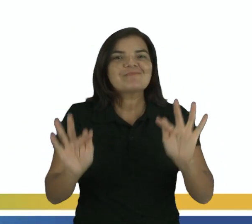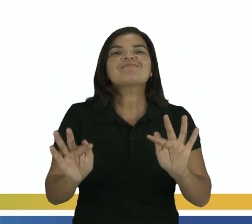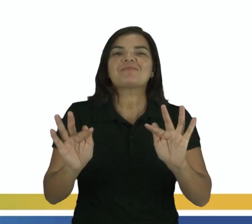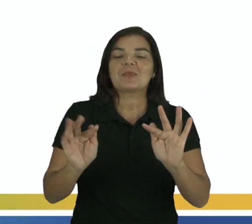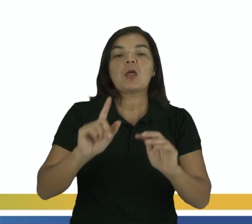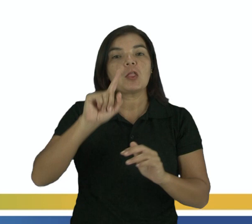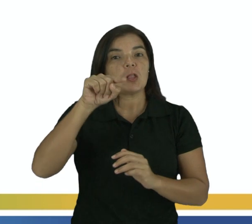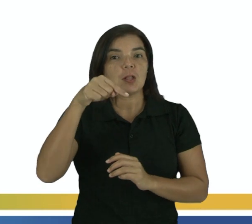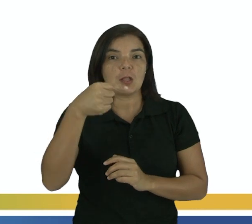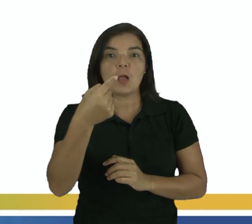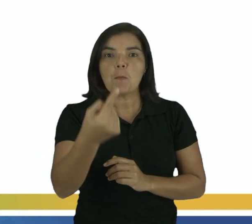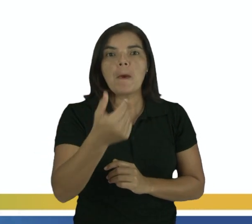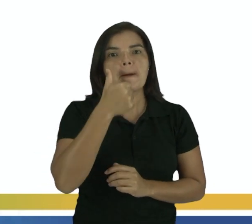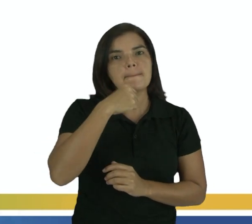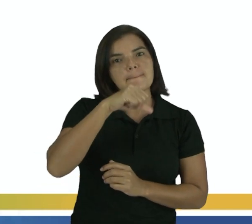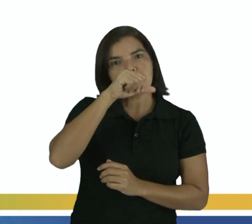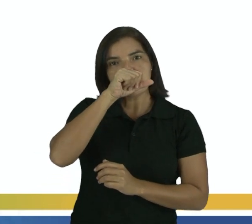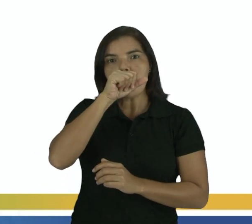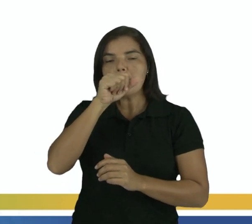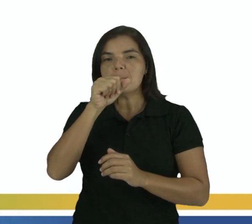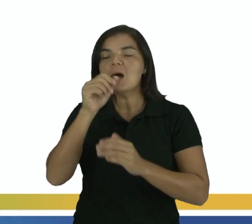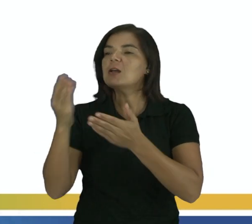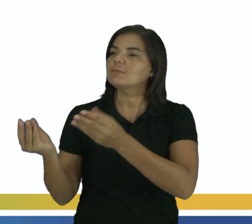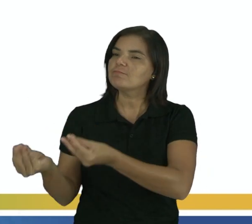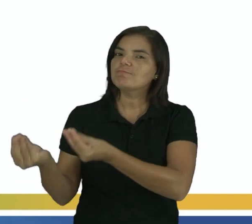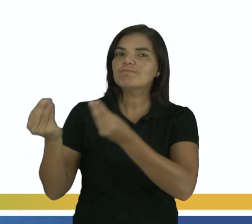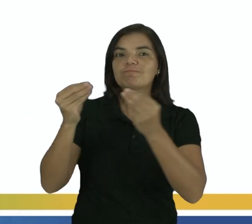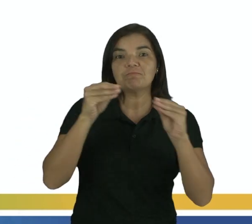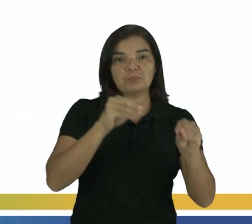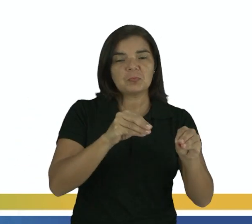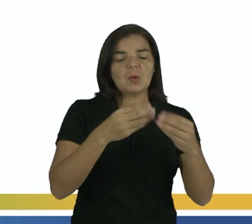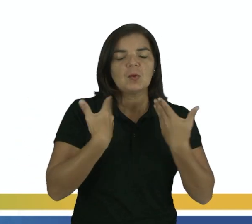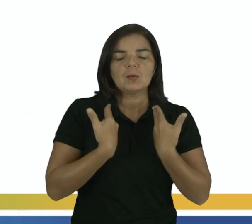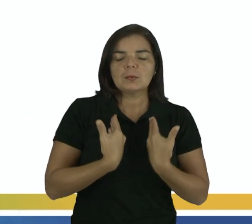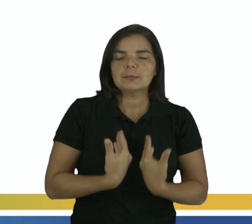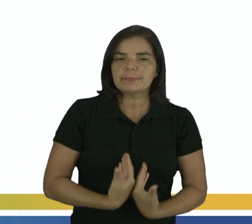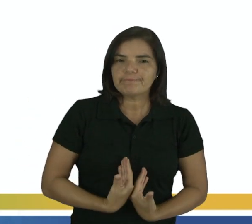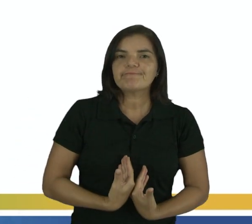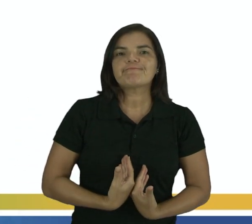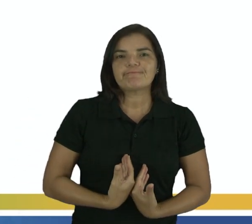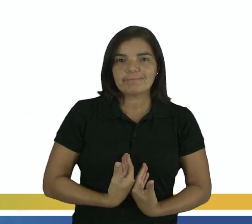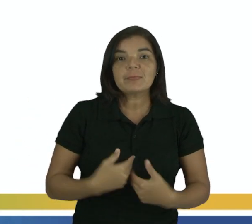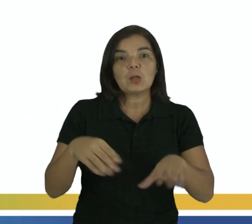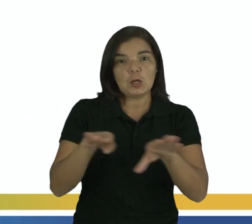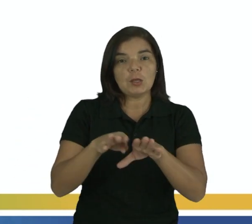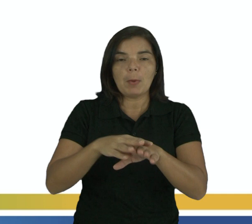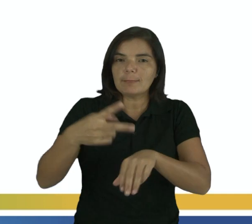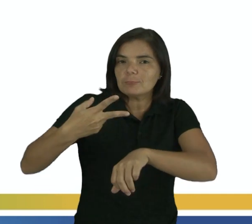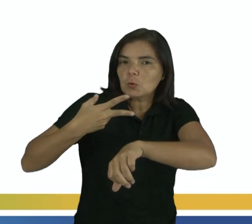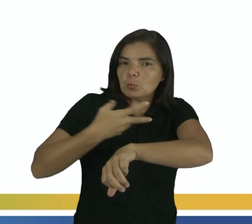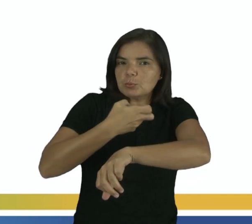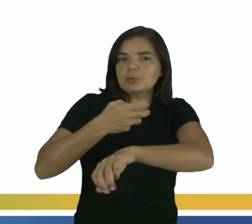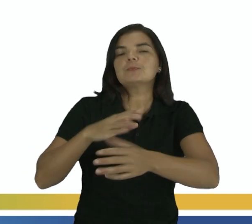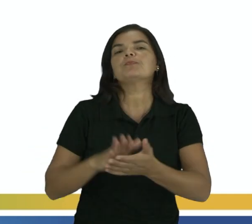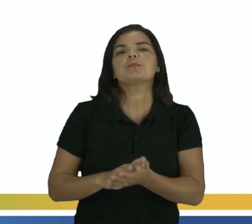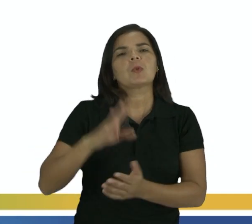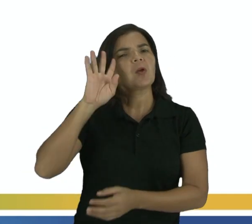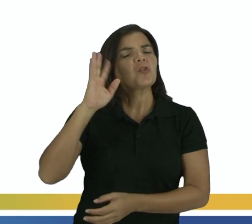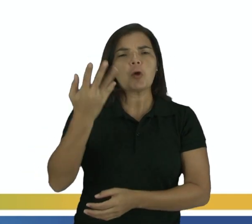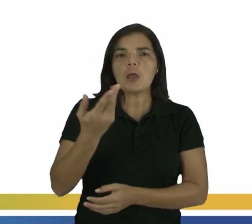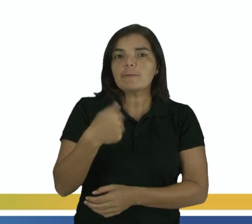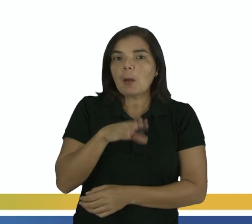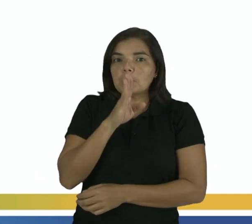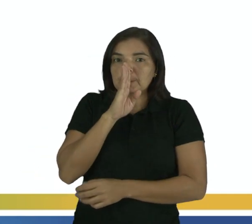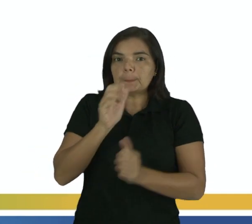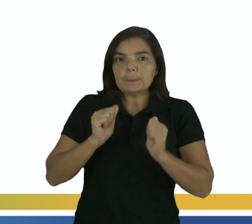Algum tempo depois, minha mãe saiu da sala de parto. Ela estava muito cansada e sob efeito de anestesia. Então resolvi não